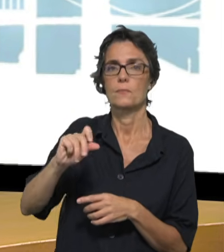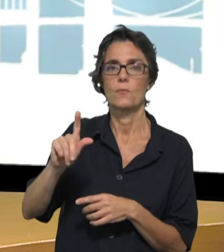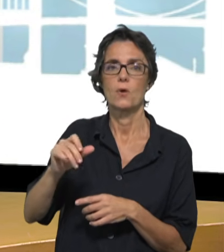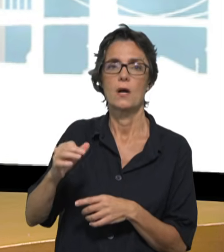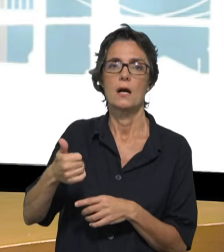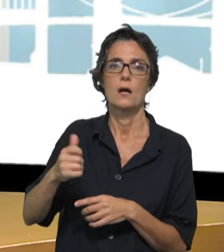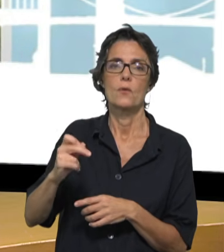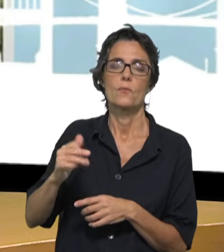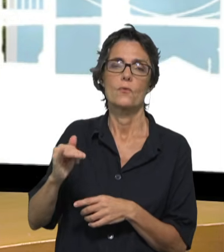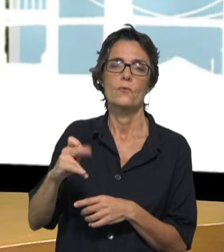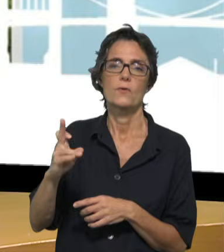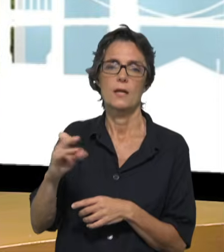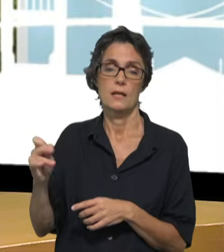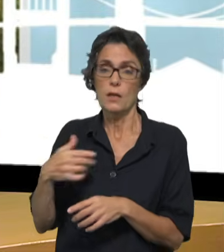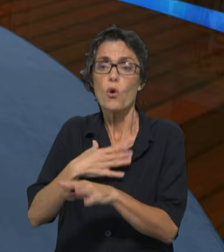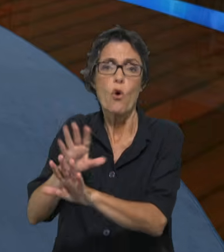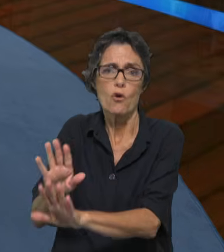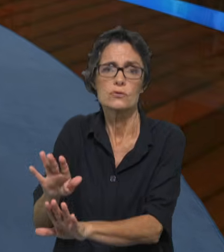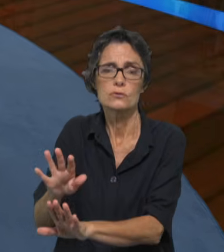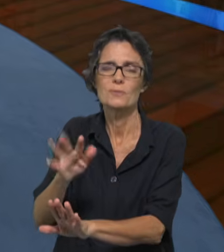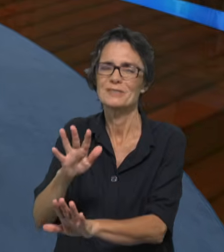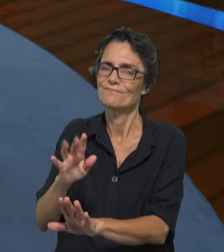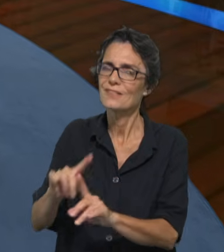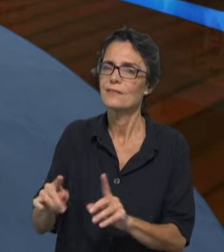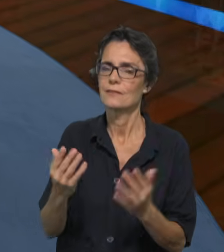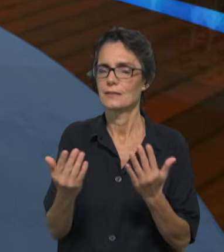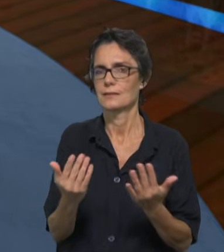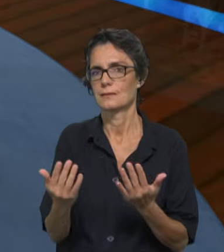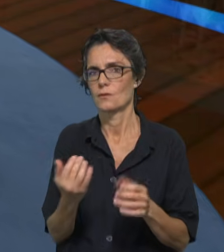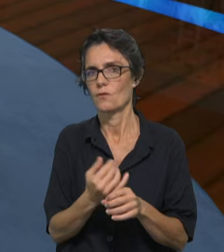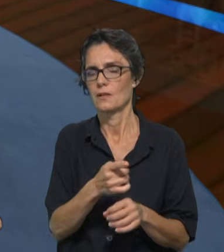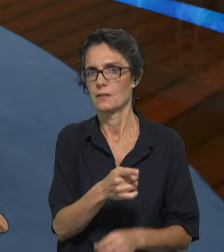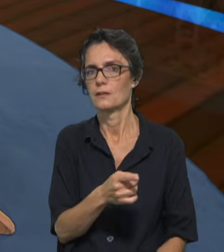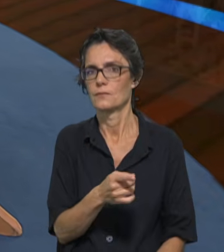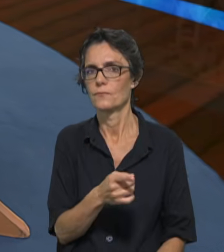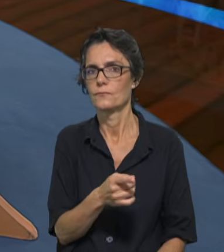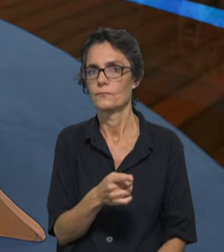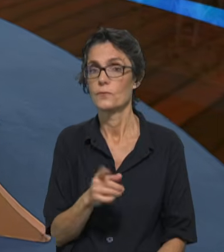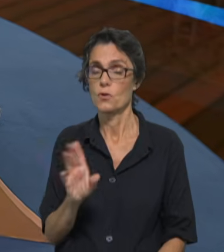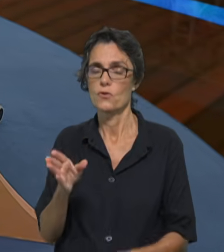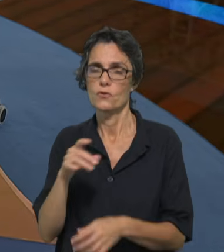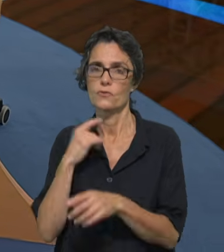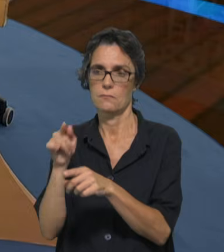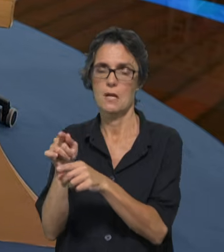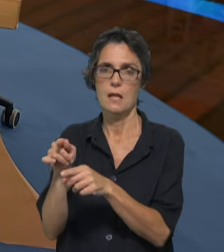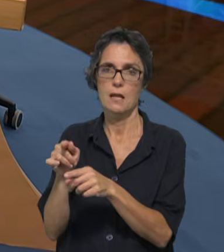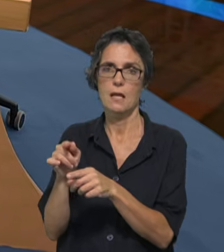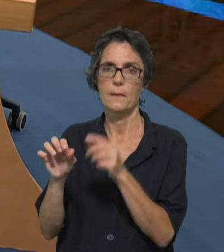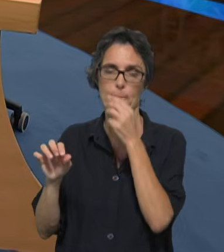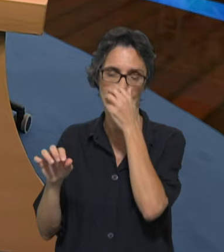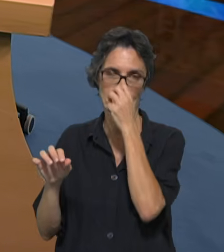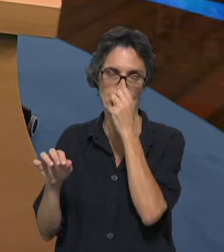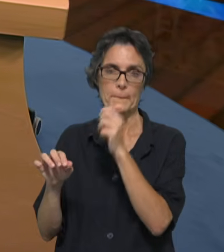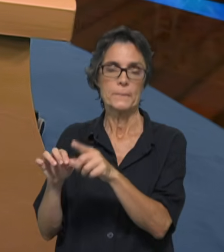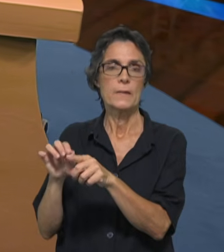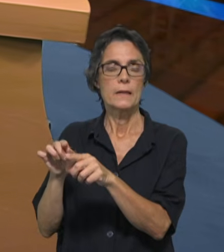mas é completamente diferente. Aliás, já foi para com Quarteira, não é? Já fui vigário paroquial em Quarteira durante 4 anos e pronto,